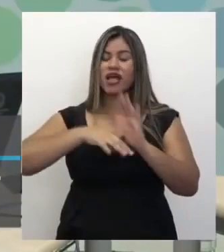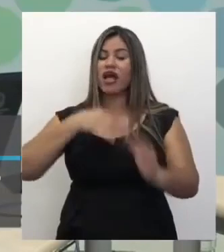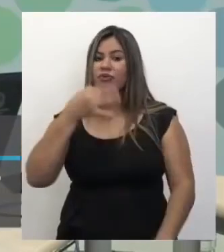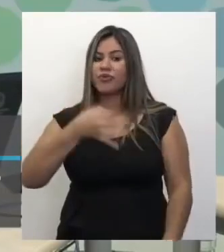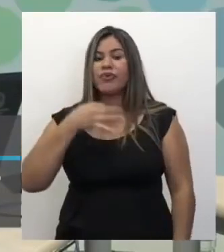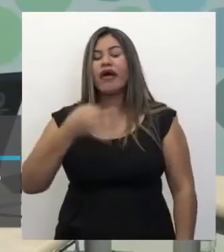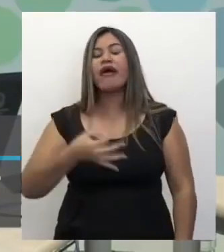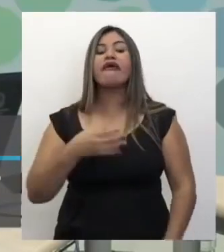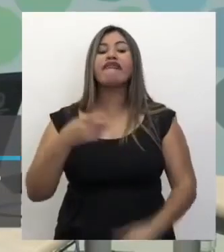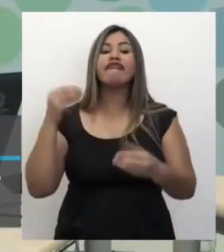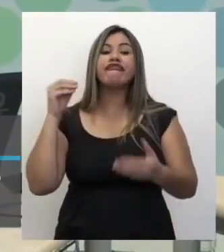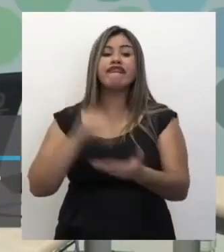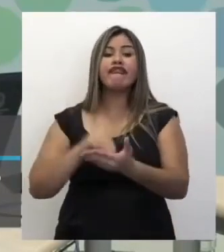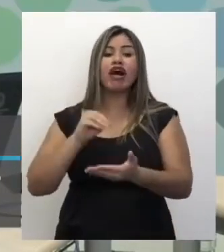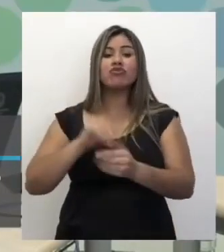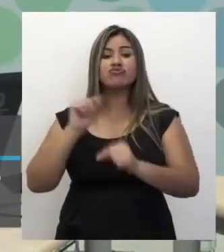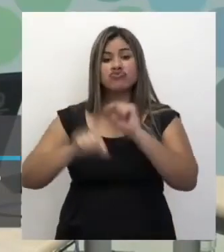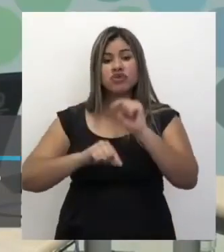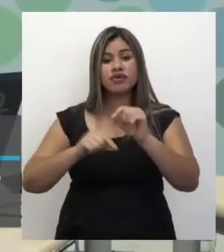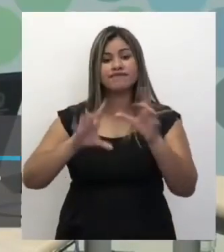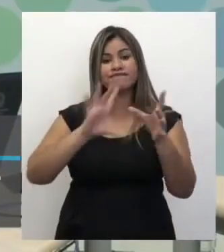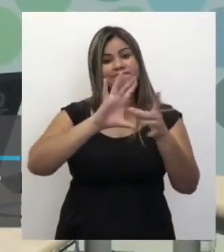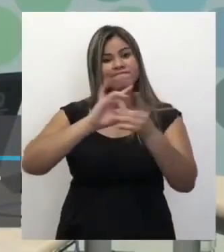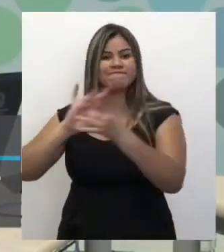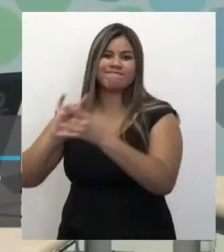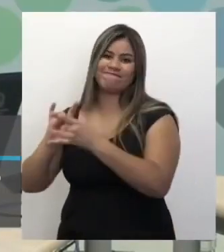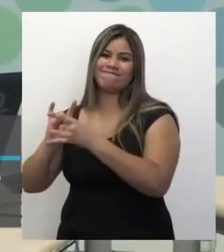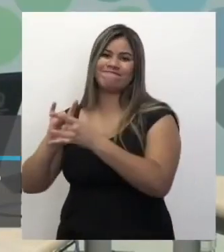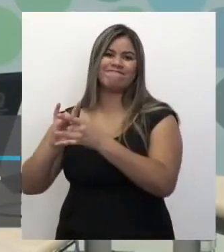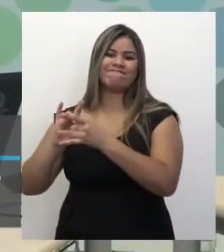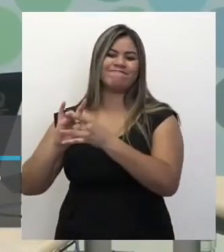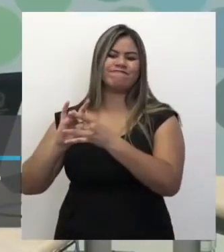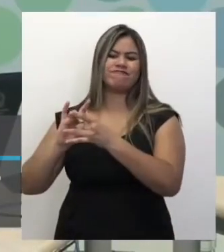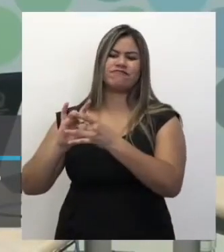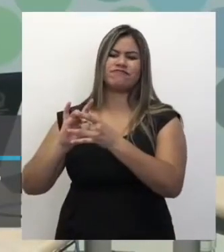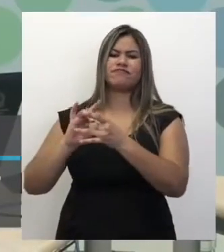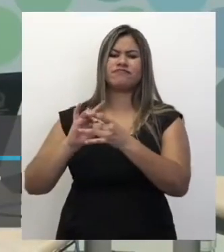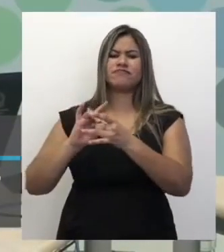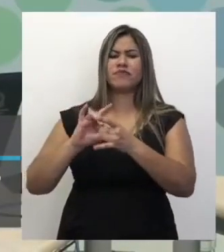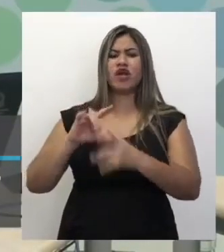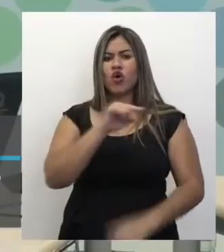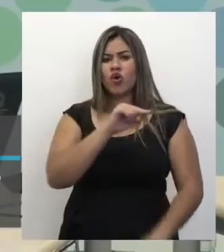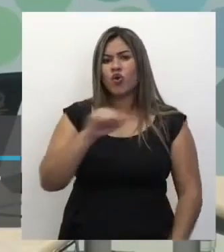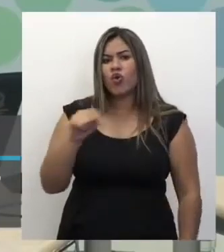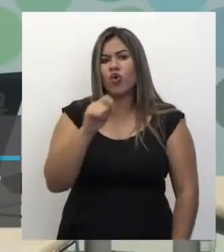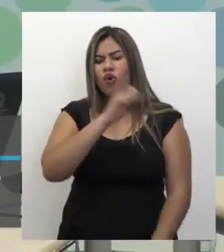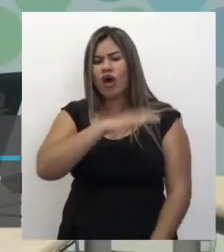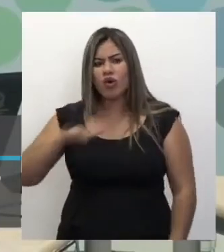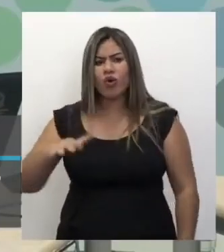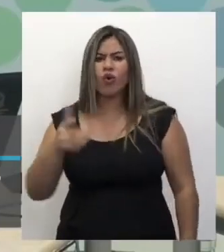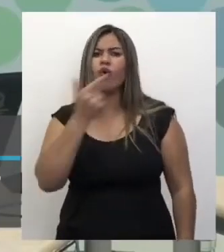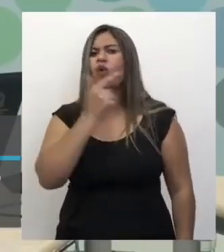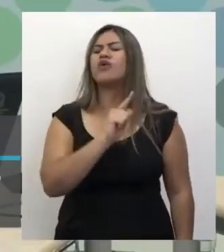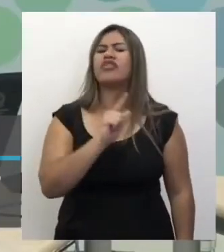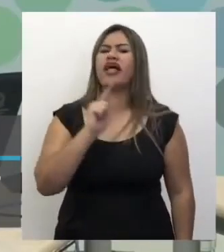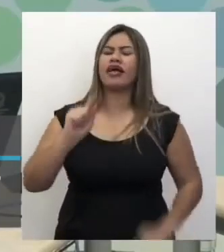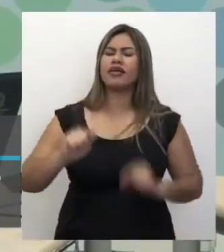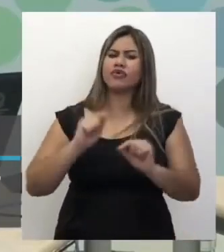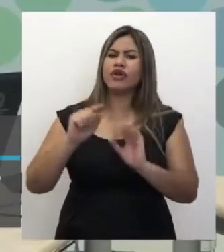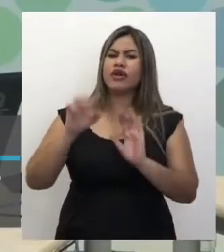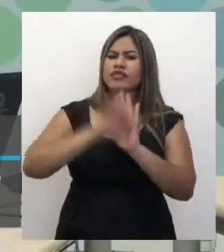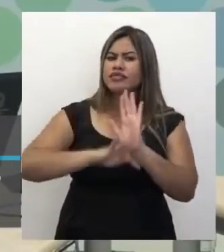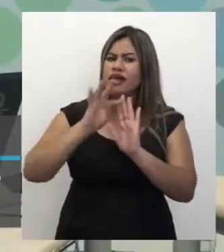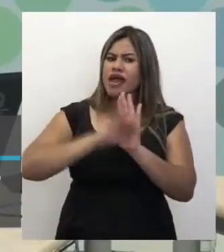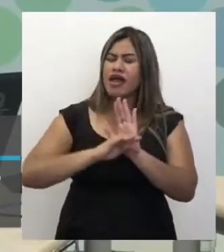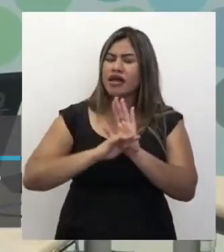Falta exatamente a textualidade. Os alunos conseguem colocar os textos